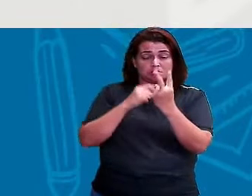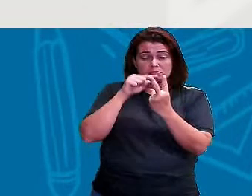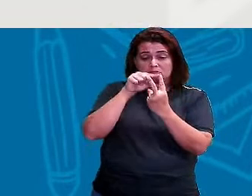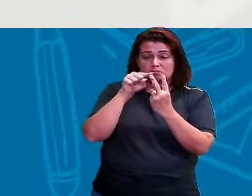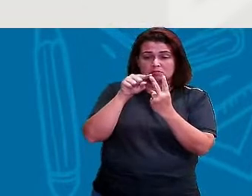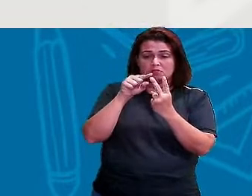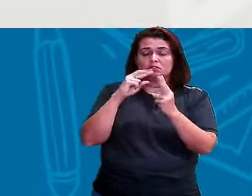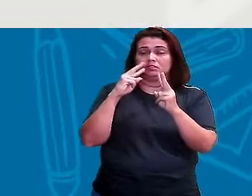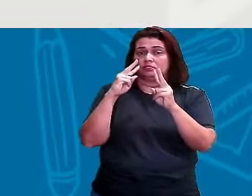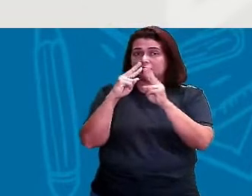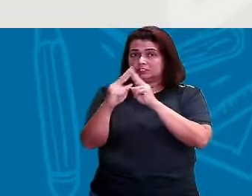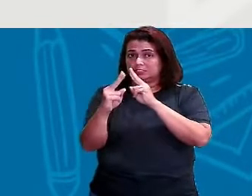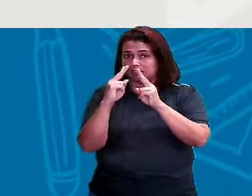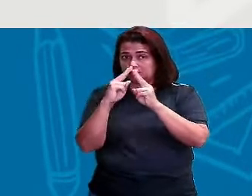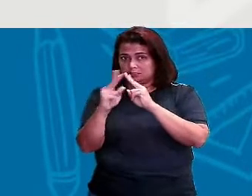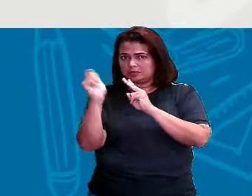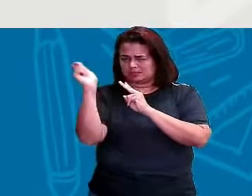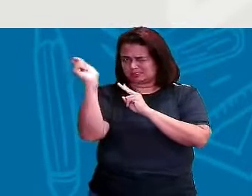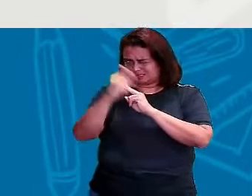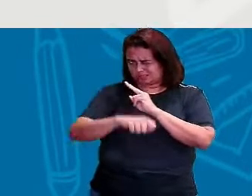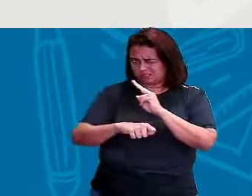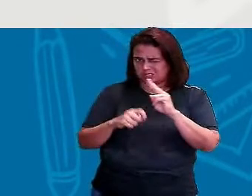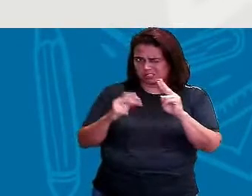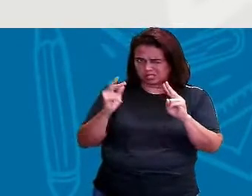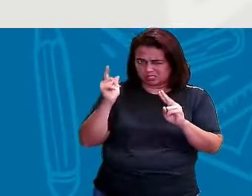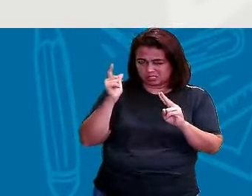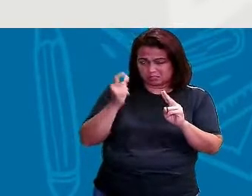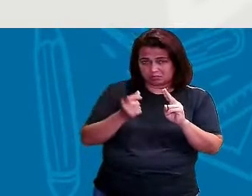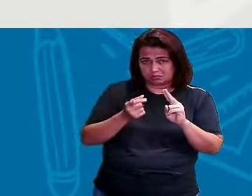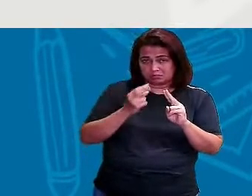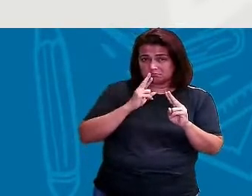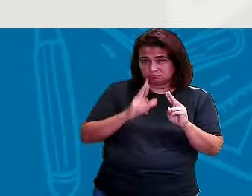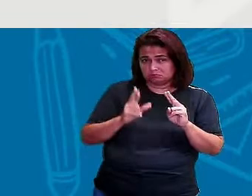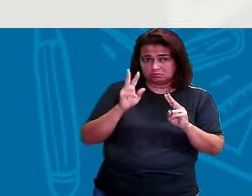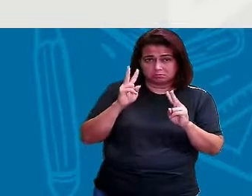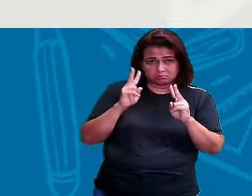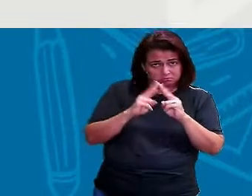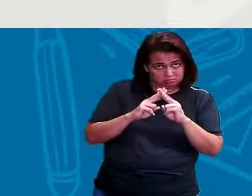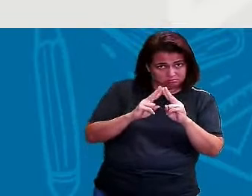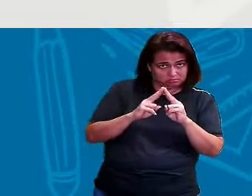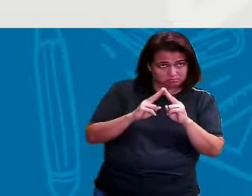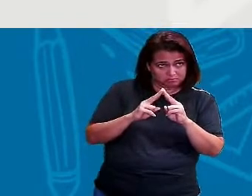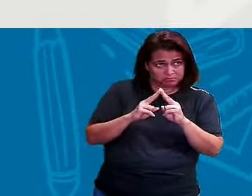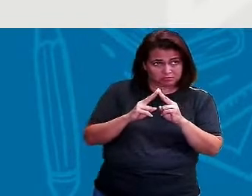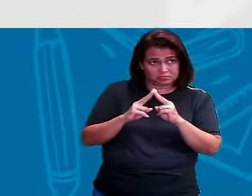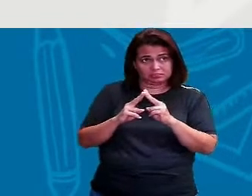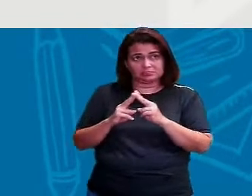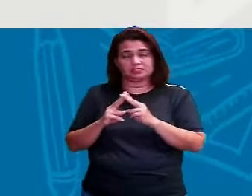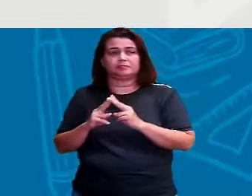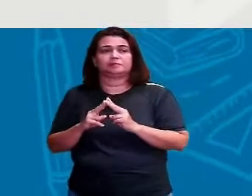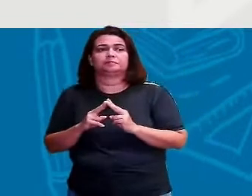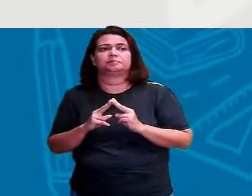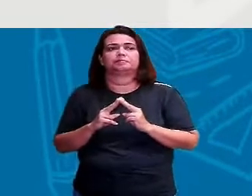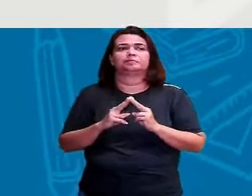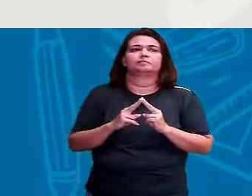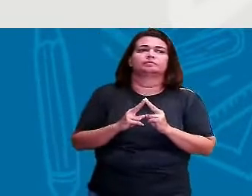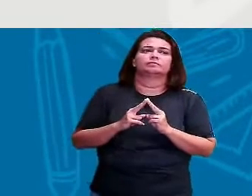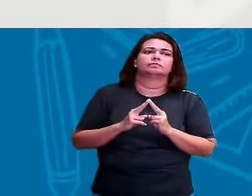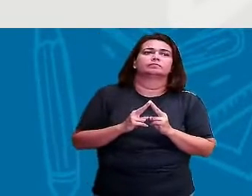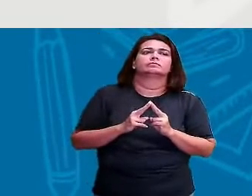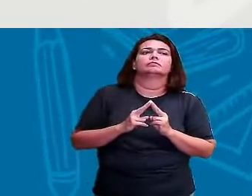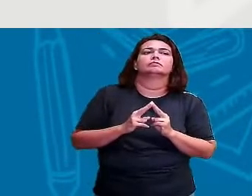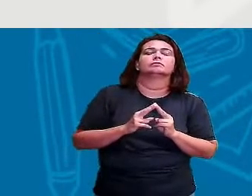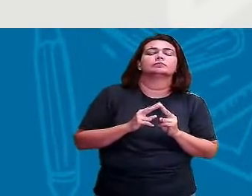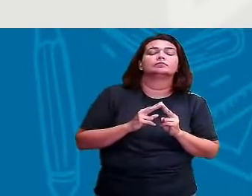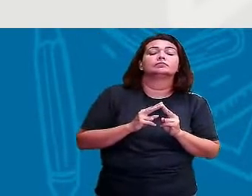ímpares, podemos formar um número par. E agora? E aí, quem é que vai me dizer? Bota